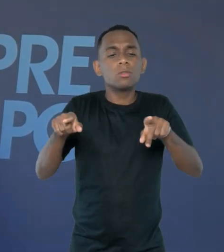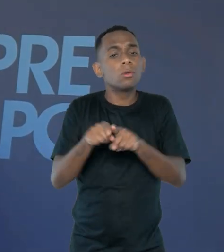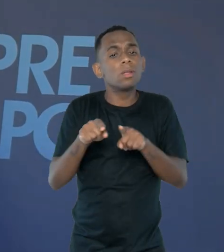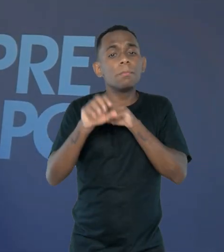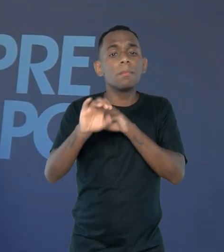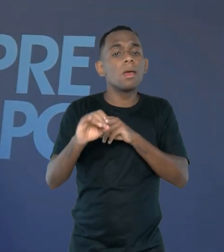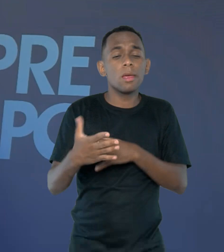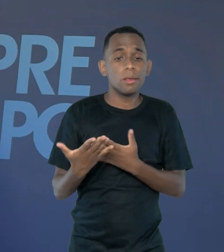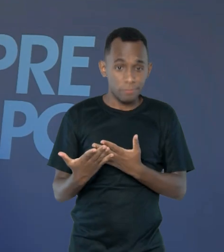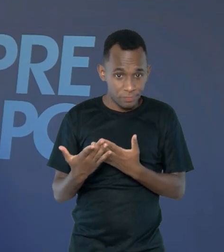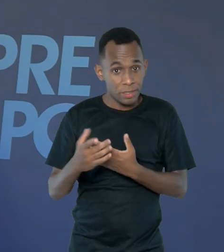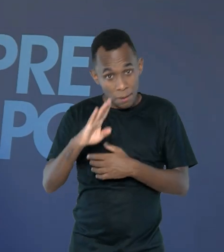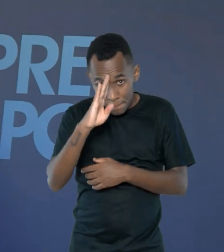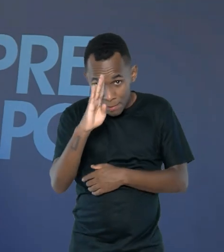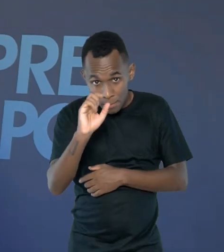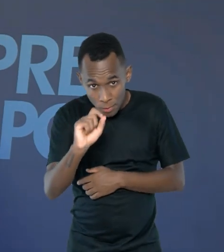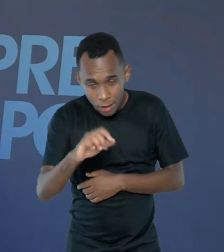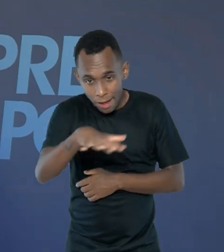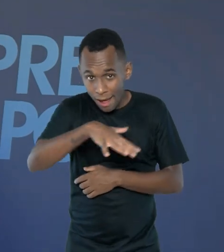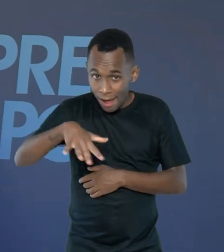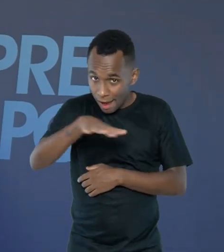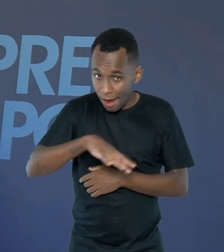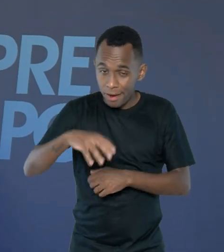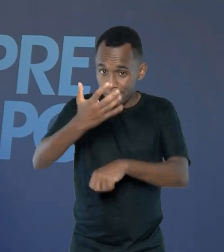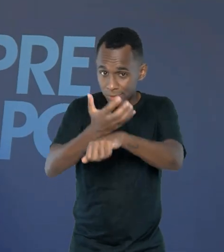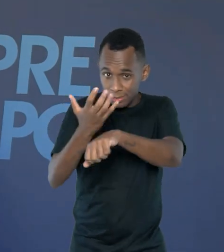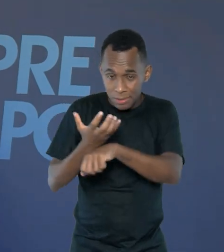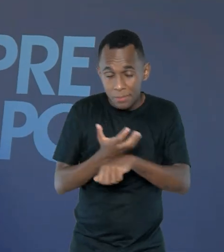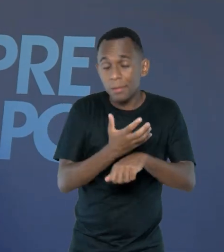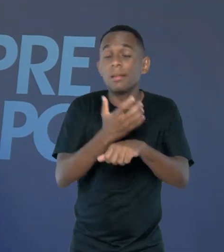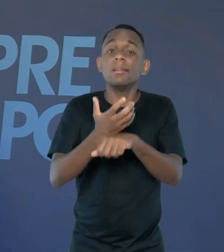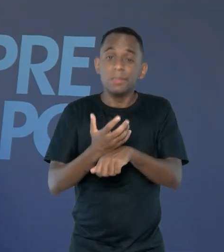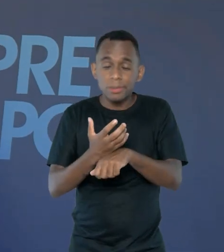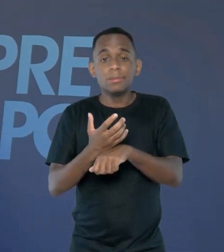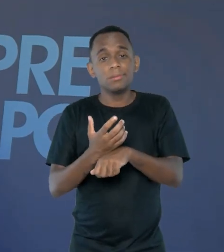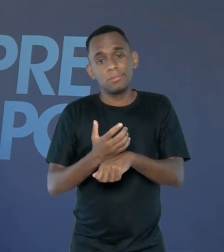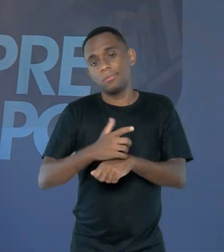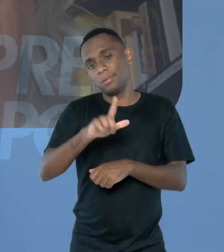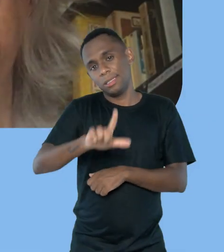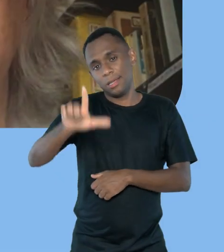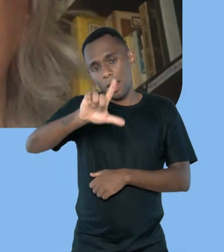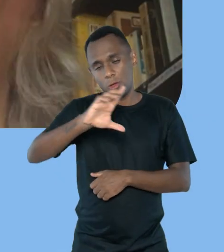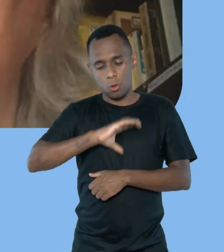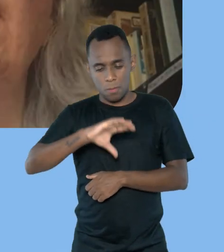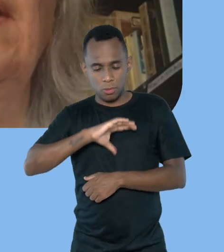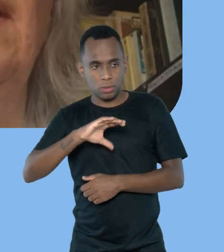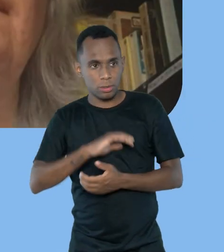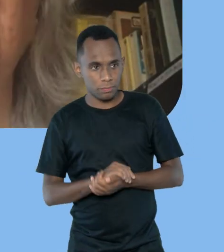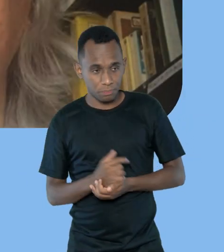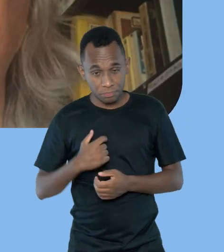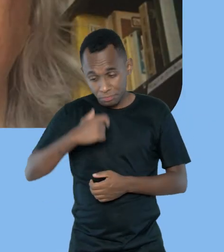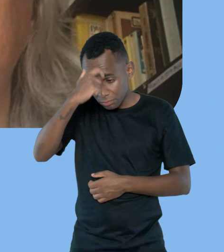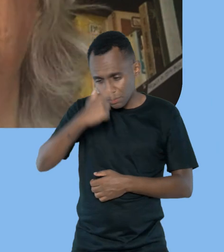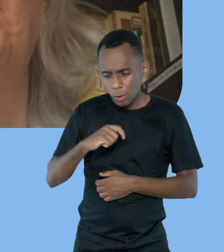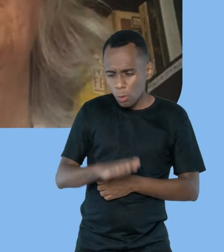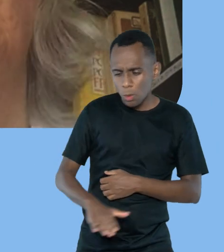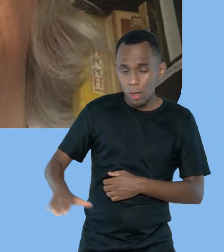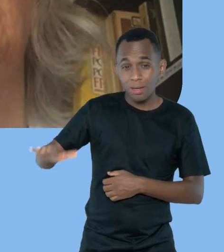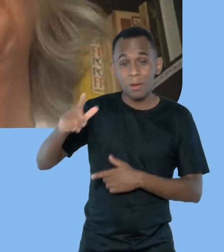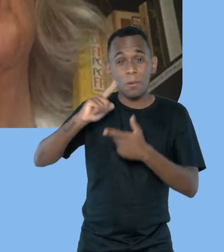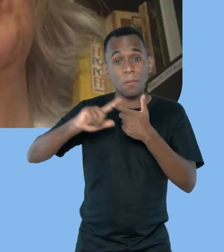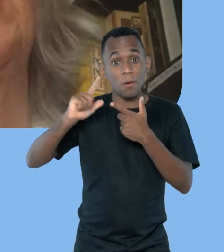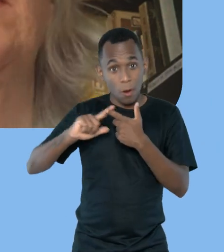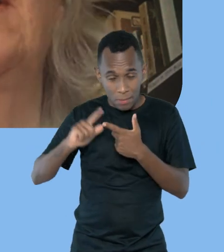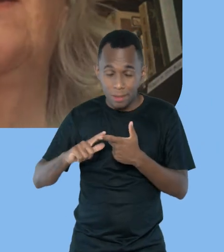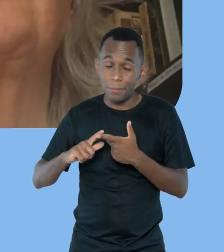acompanharam? Principalmente de literatura e língua portuguesa. Pois é, eu sou uma criança que tem problema